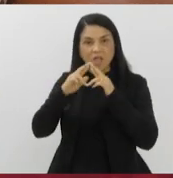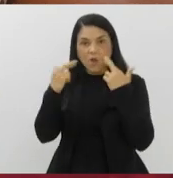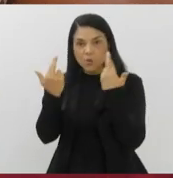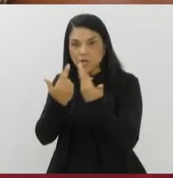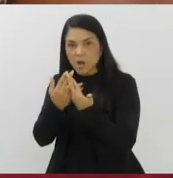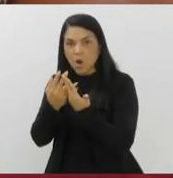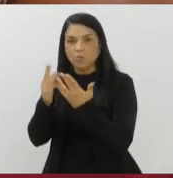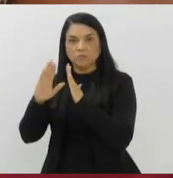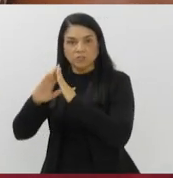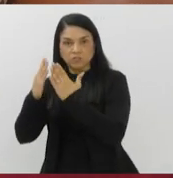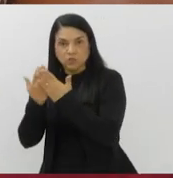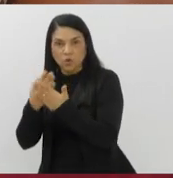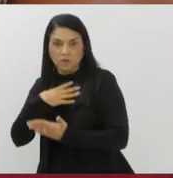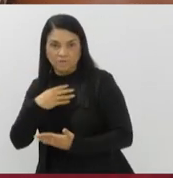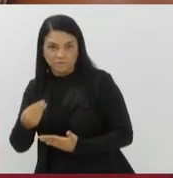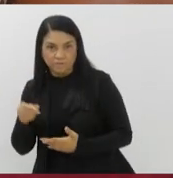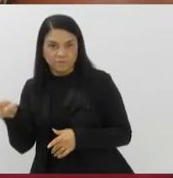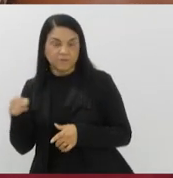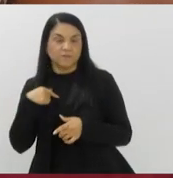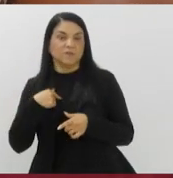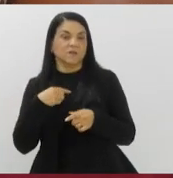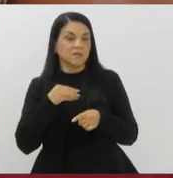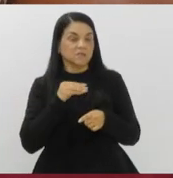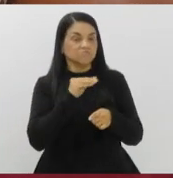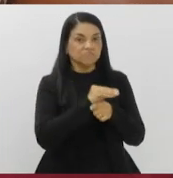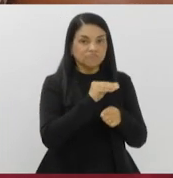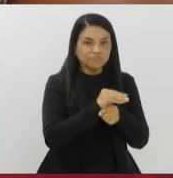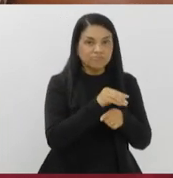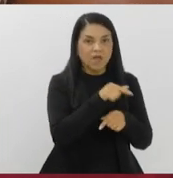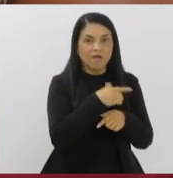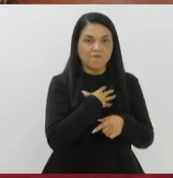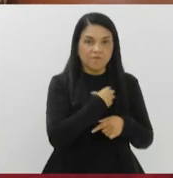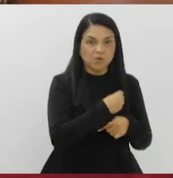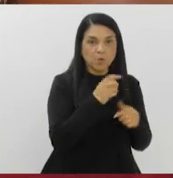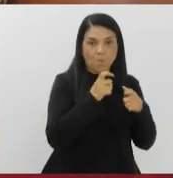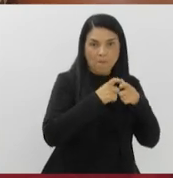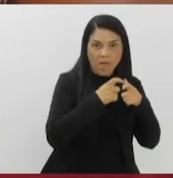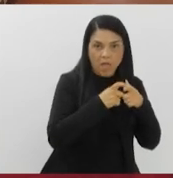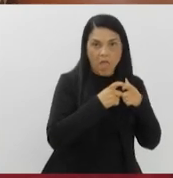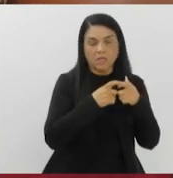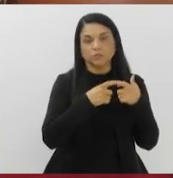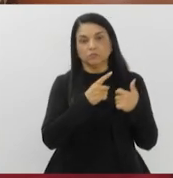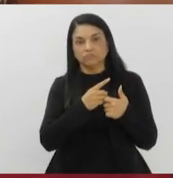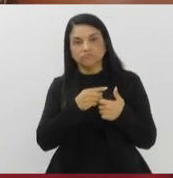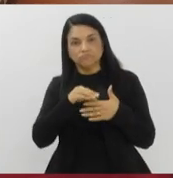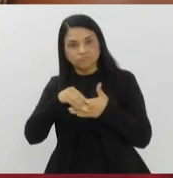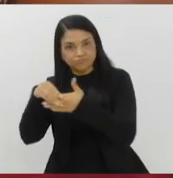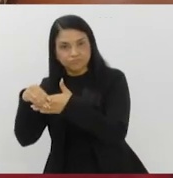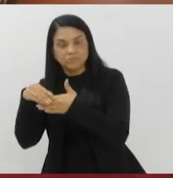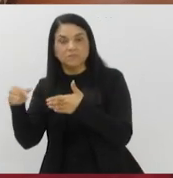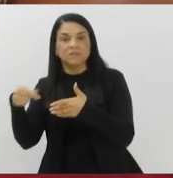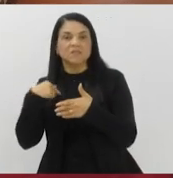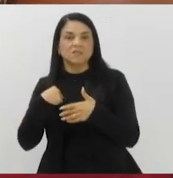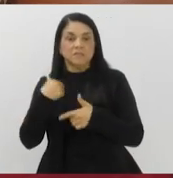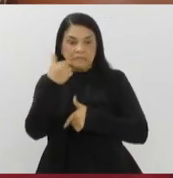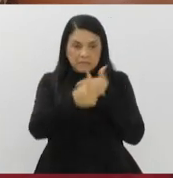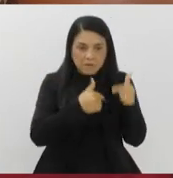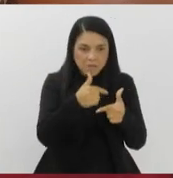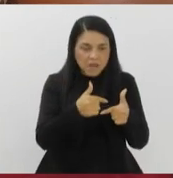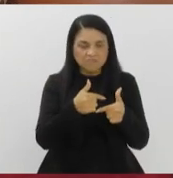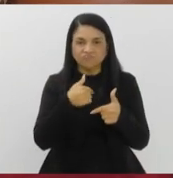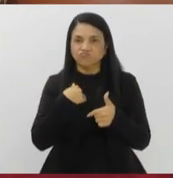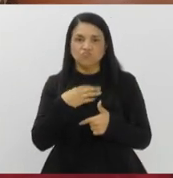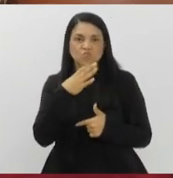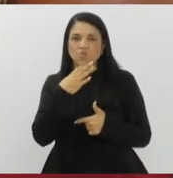escola, conciliar, levar os nossos filhos no médico e estar tá trabalhando e estar tá sendo ali, não estar tá sendo reconhecida por isso,